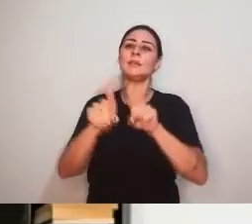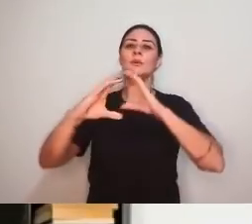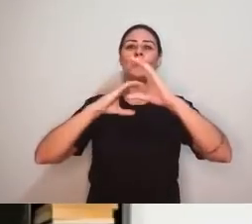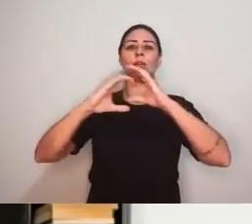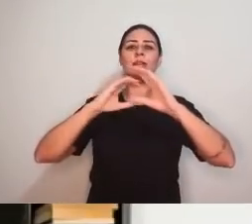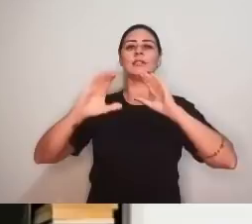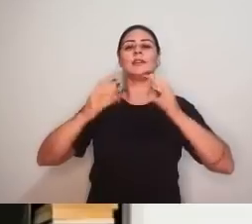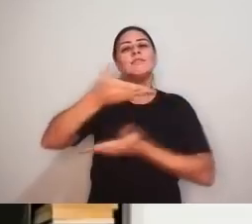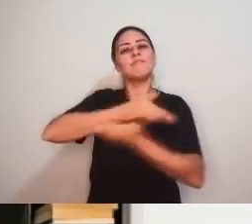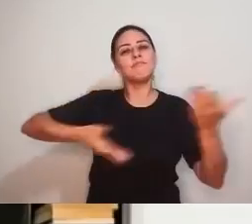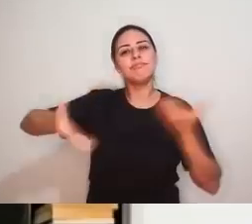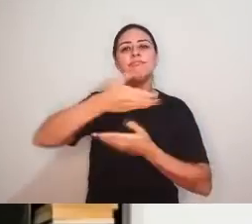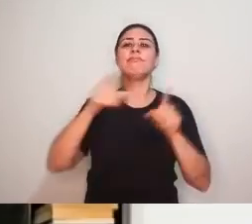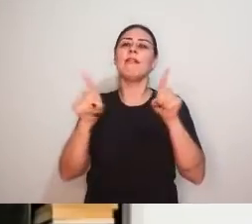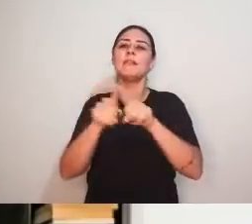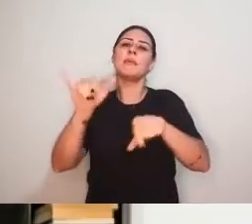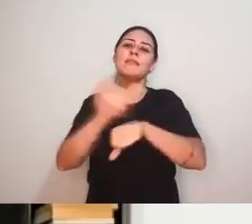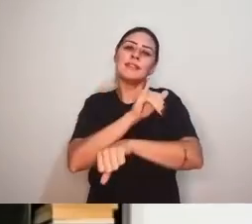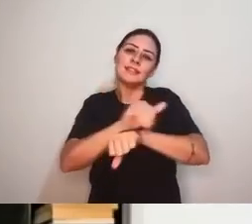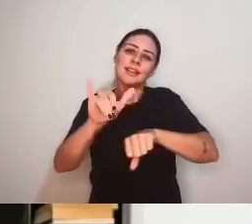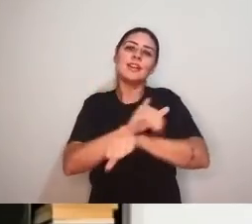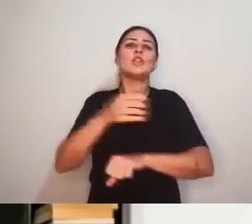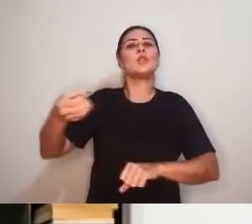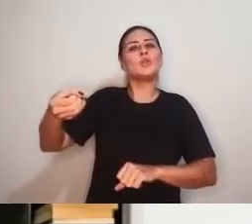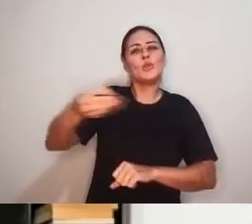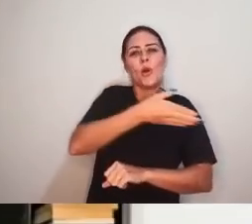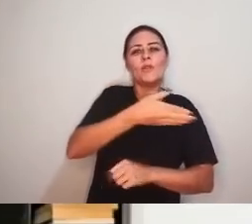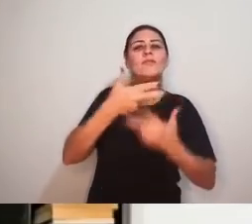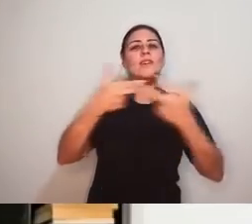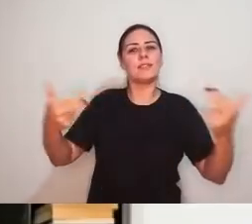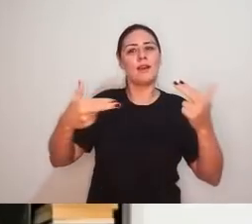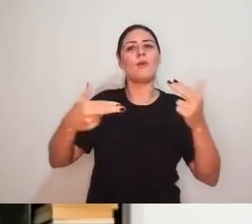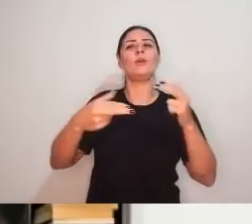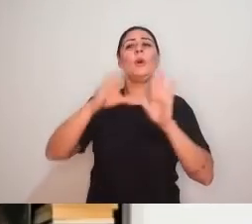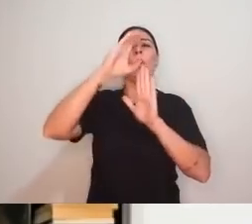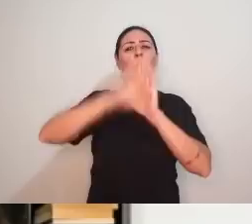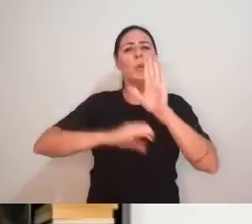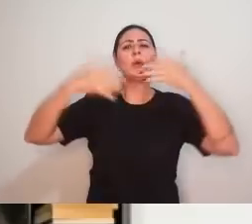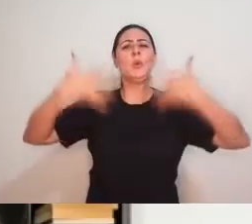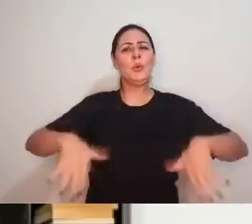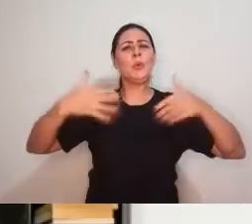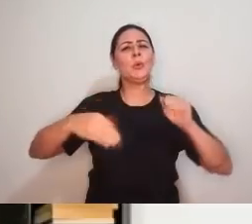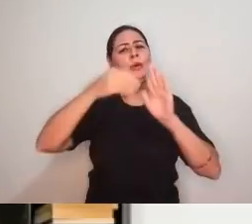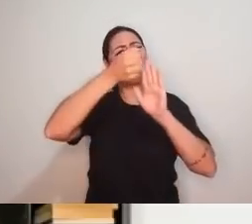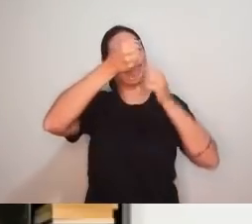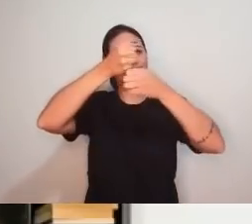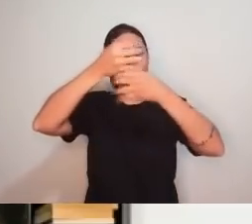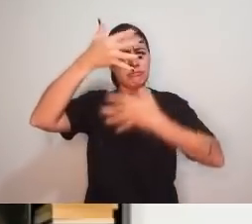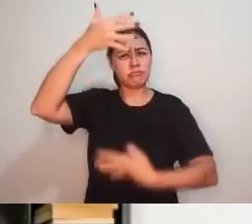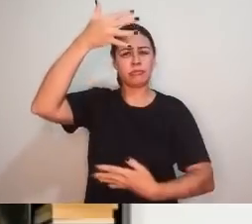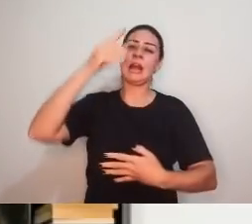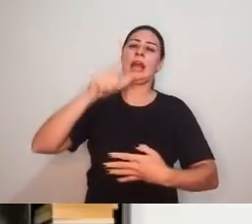sustentabilidade, comunicação corporativa, relações humanas, estratégias e inovações, né? O currículo é bem extenso, é uma pessoa que vem